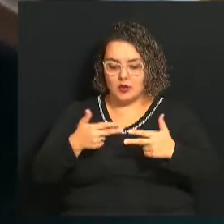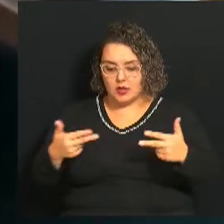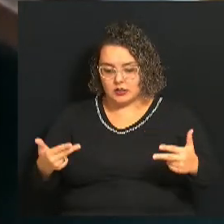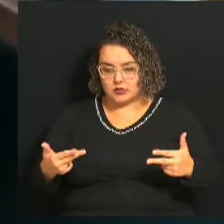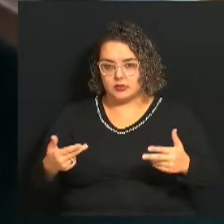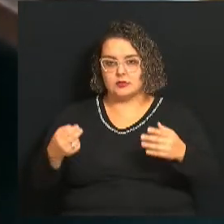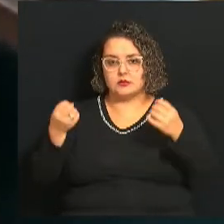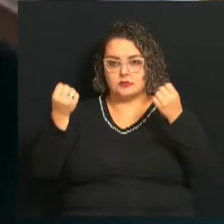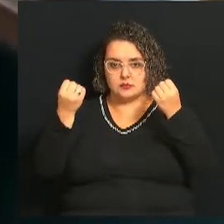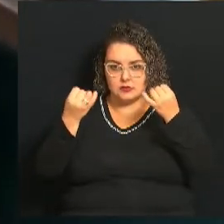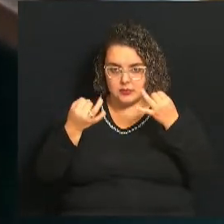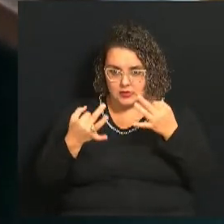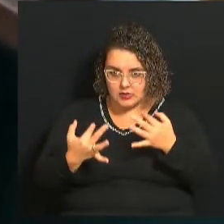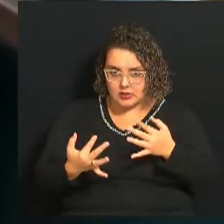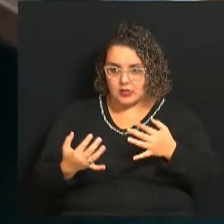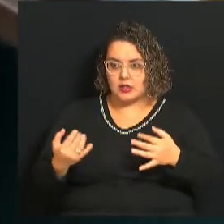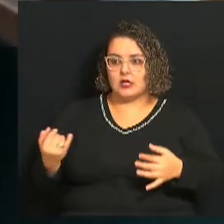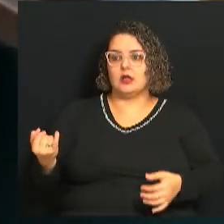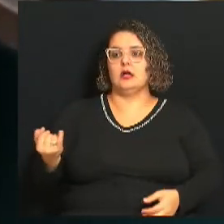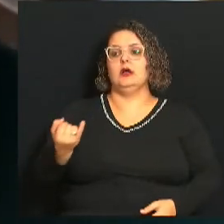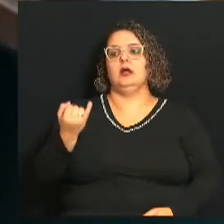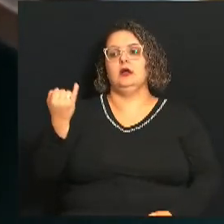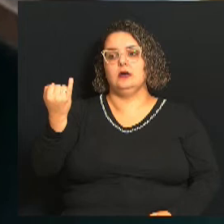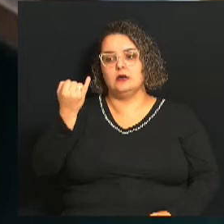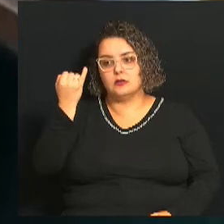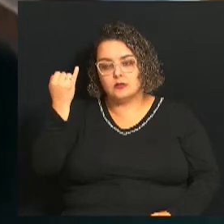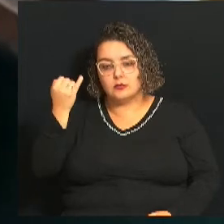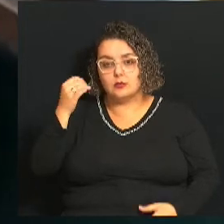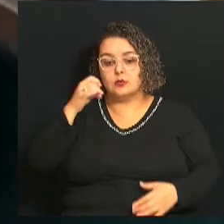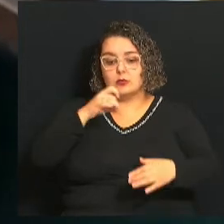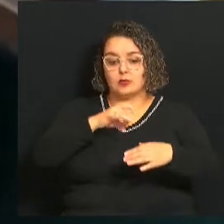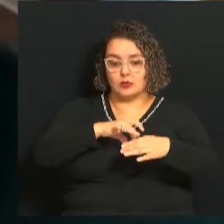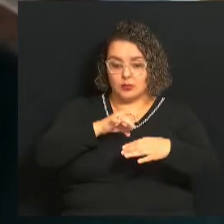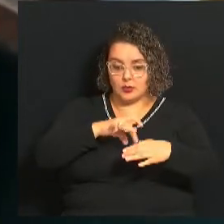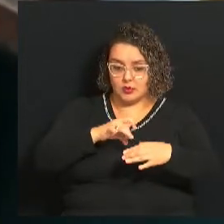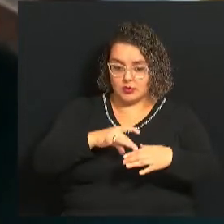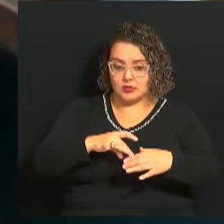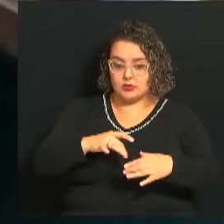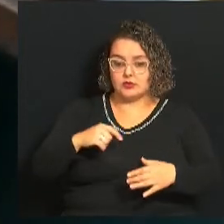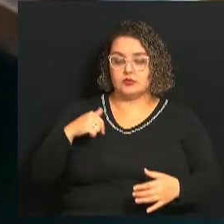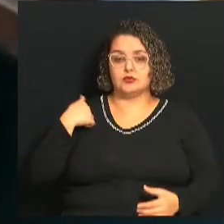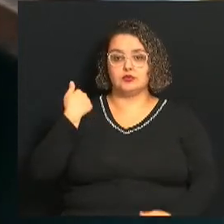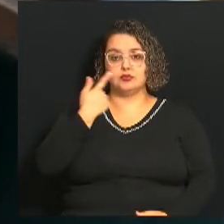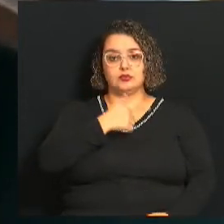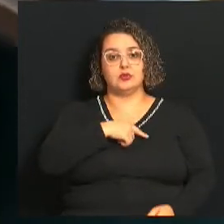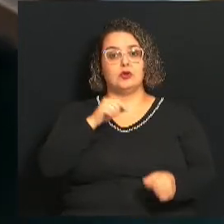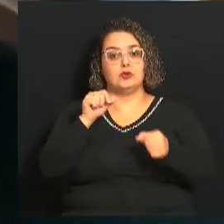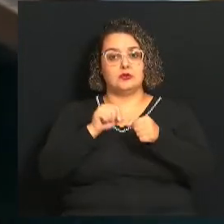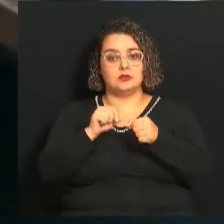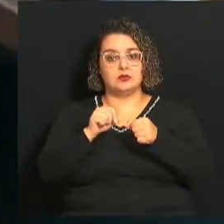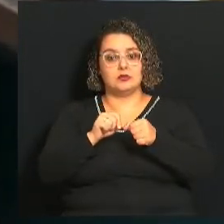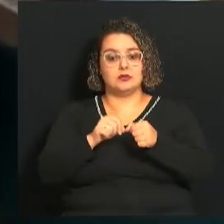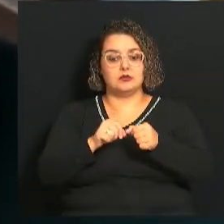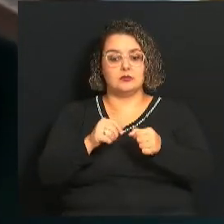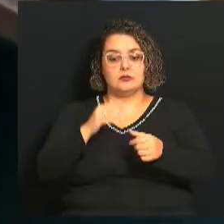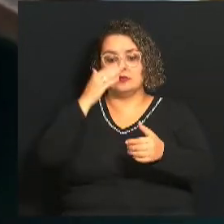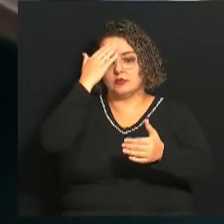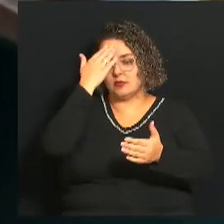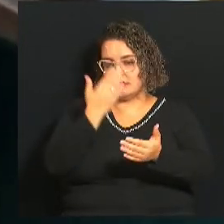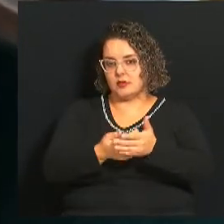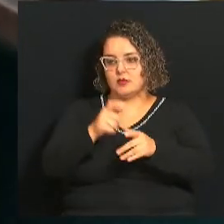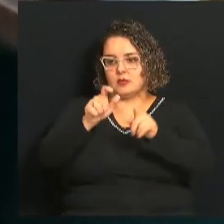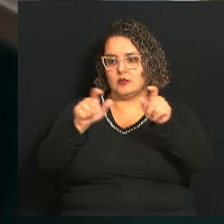mostrando a importância daquela árvore, é que nós faremos o convencimento. Não é um